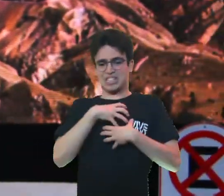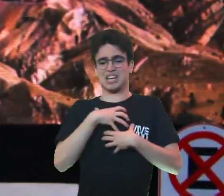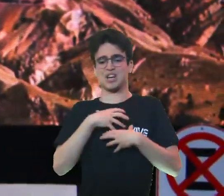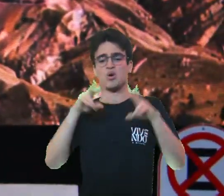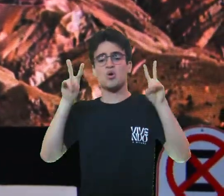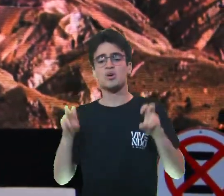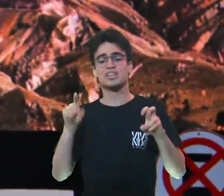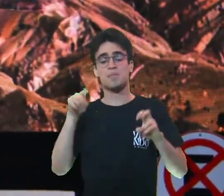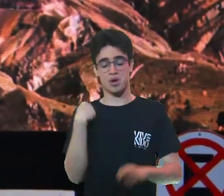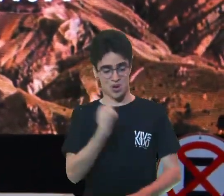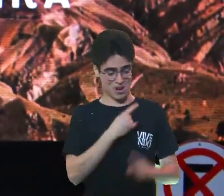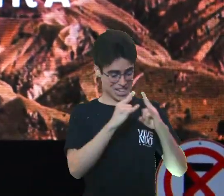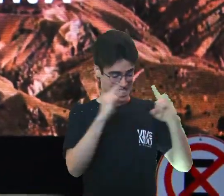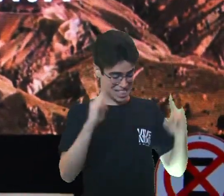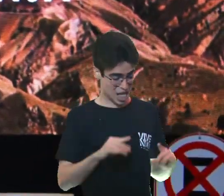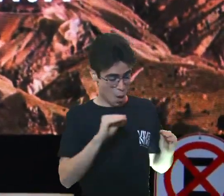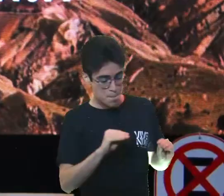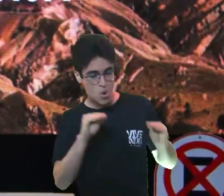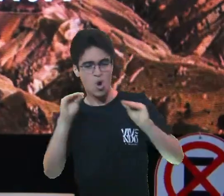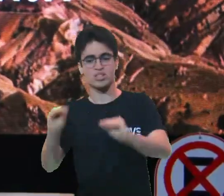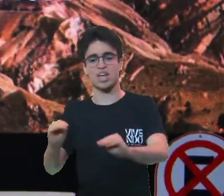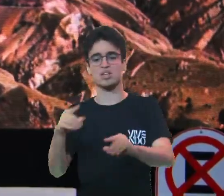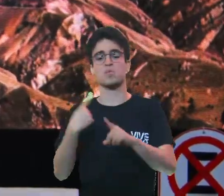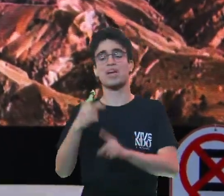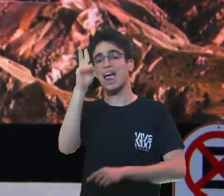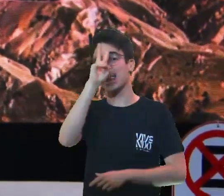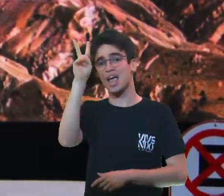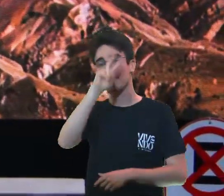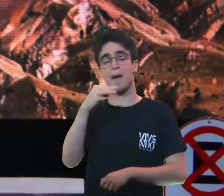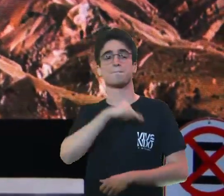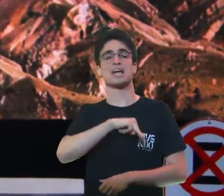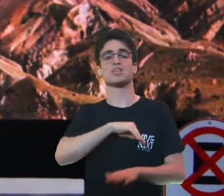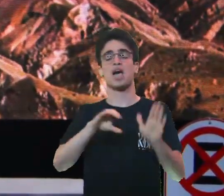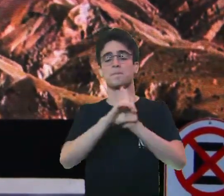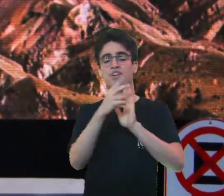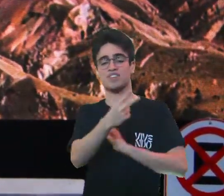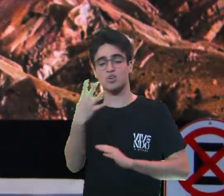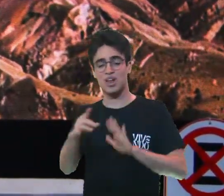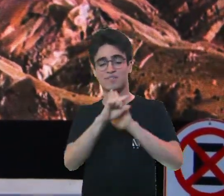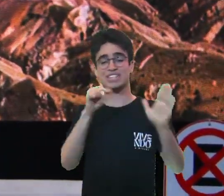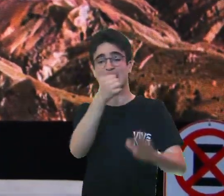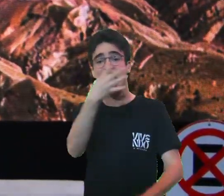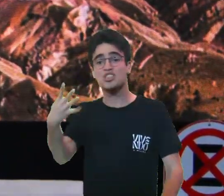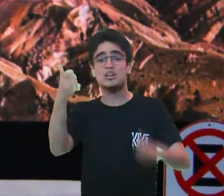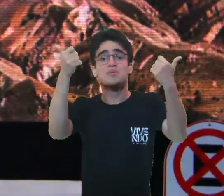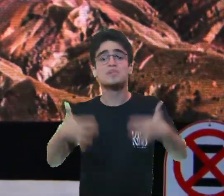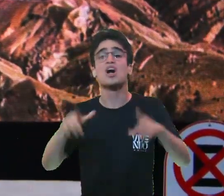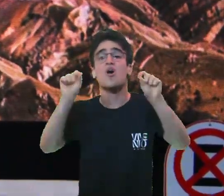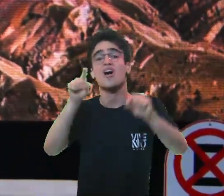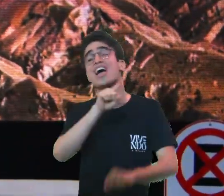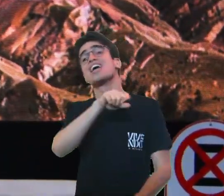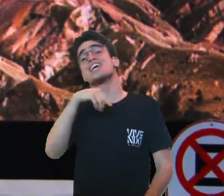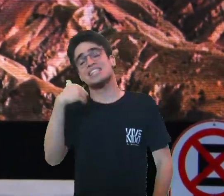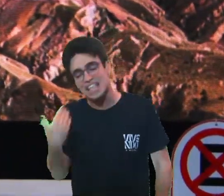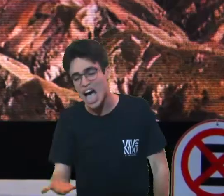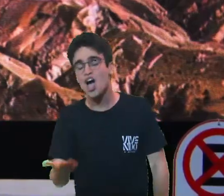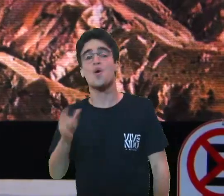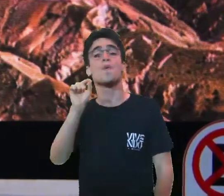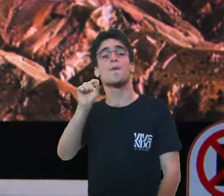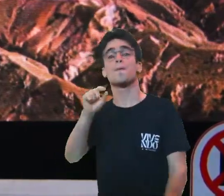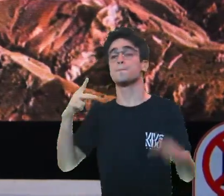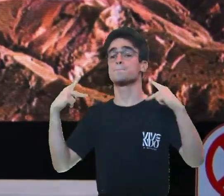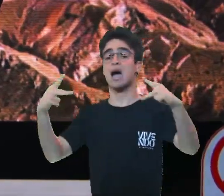de tenda, porque nós vamos nos lembrar de Mateus 24:14, que diz: e será pregado, a palavra aqui